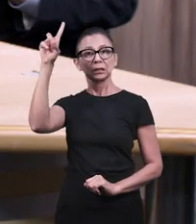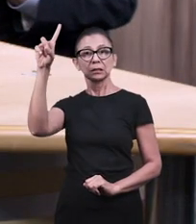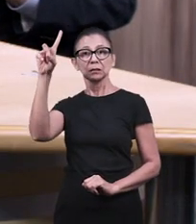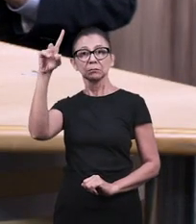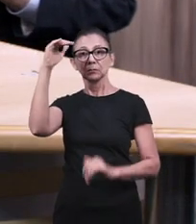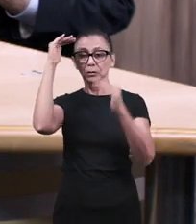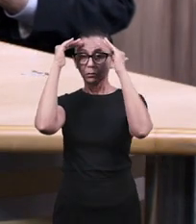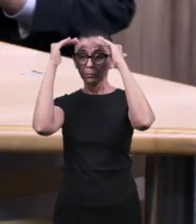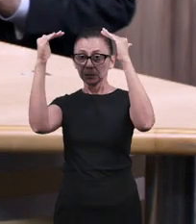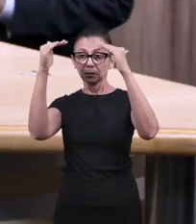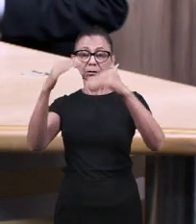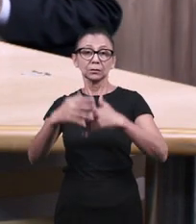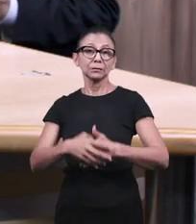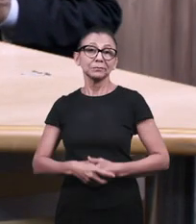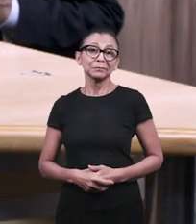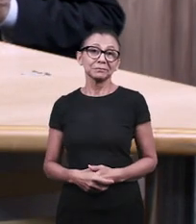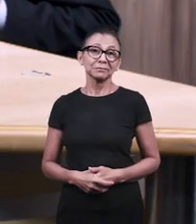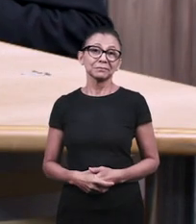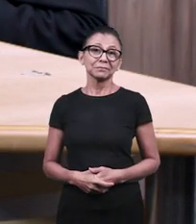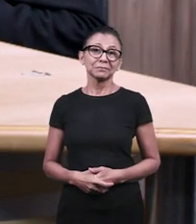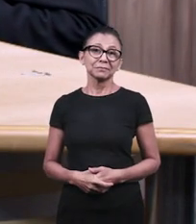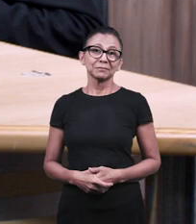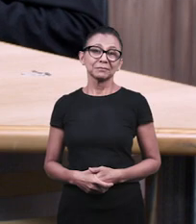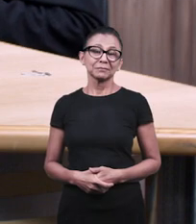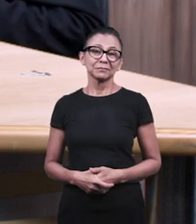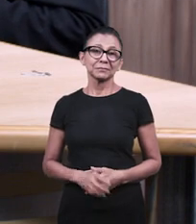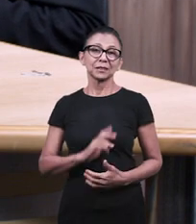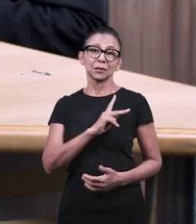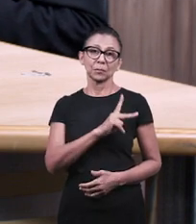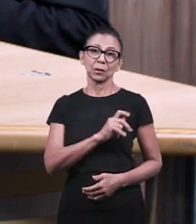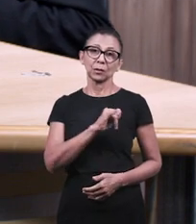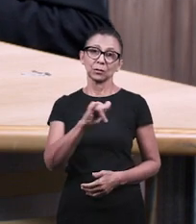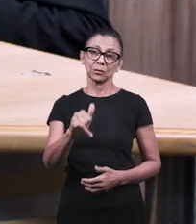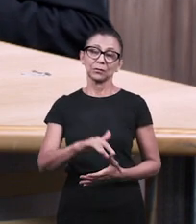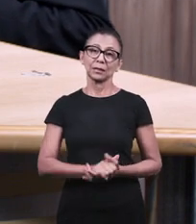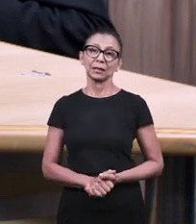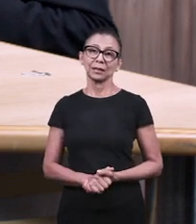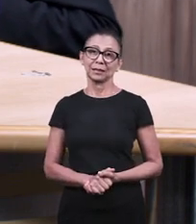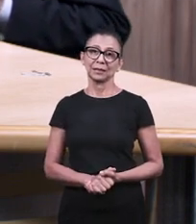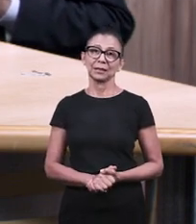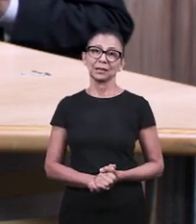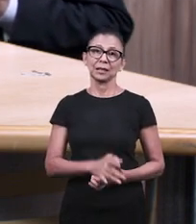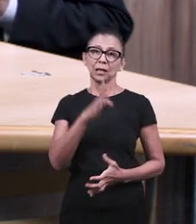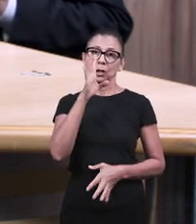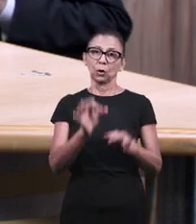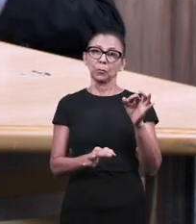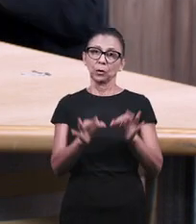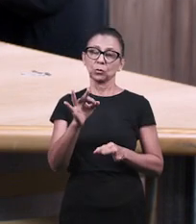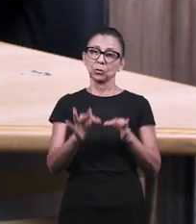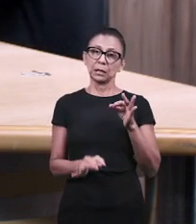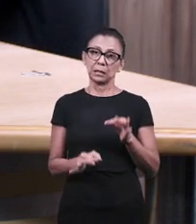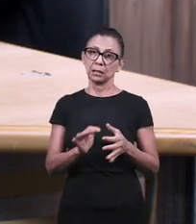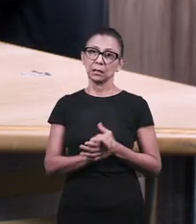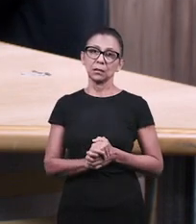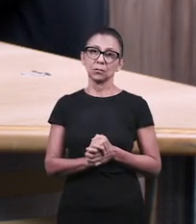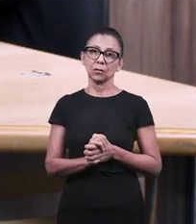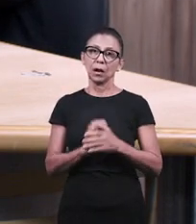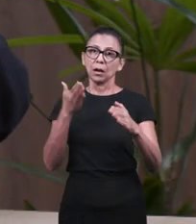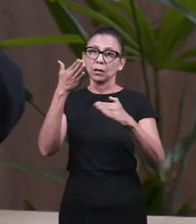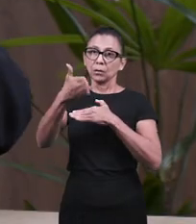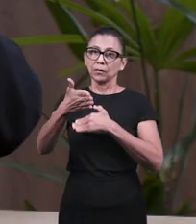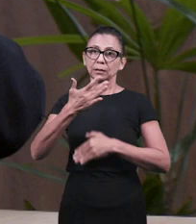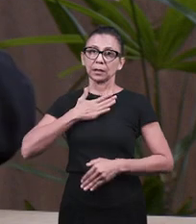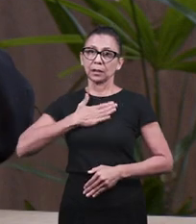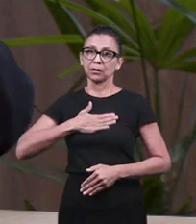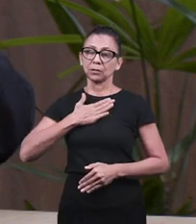Nós, os que temos crido, entramos no repouso. Tal como disse, assim jurei na minha ira que não entrarão no meu repouso, embora as